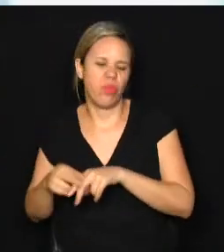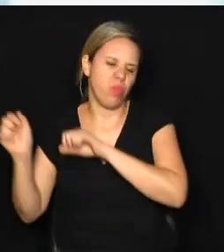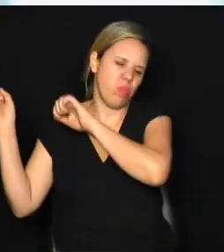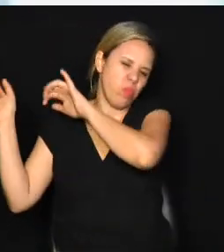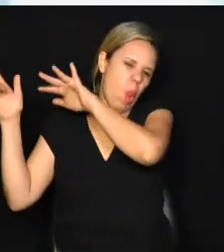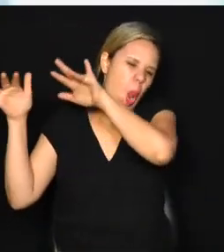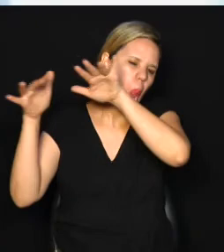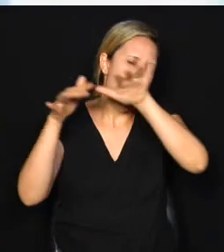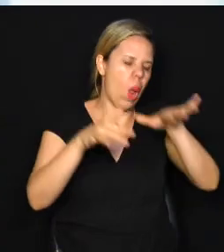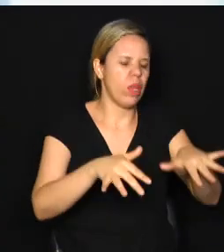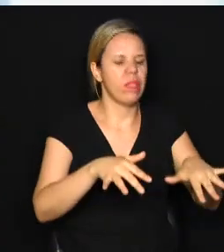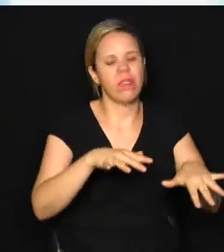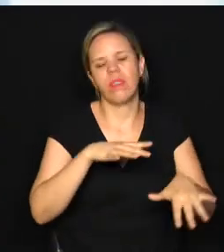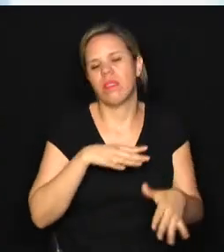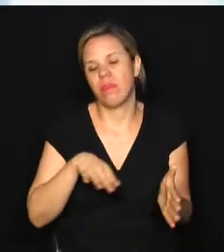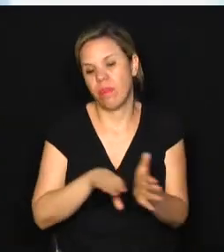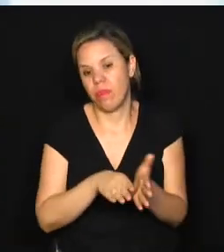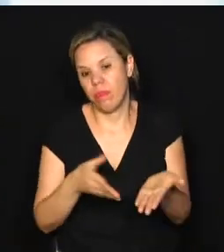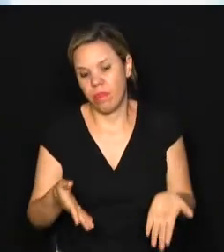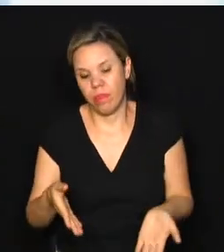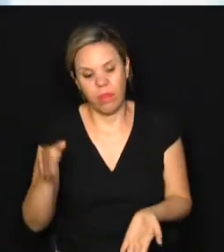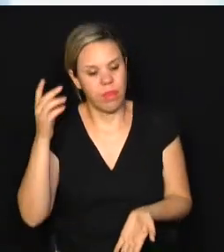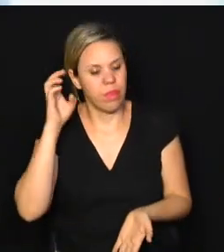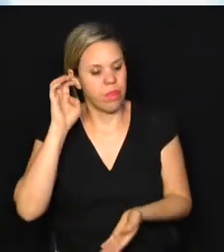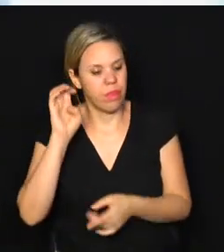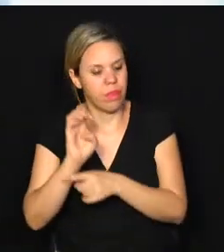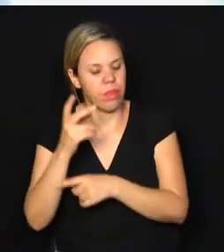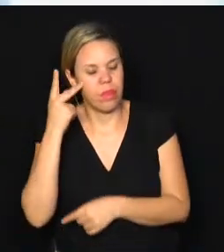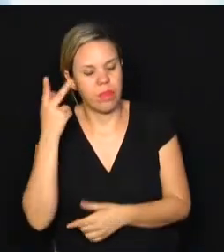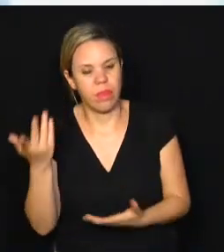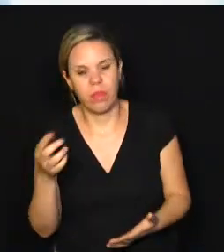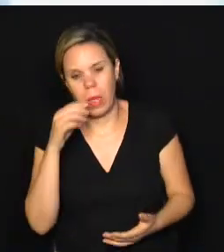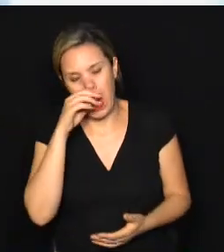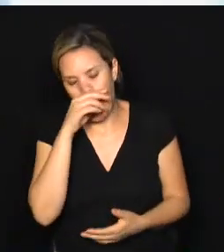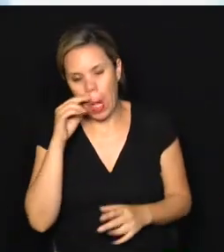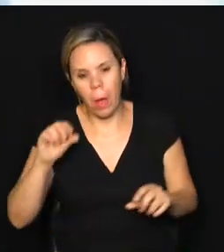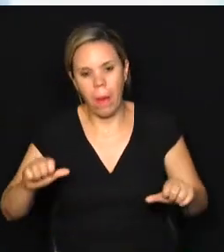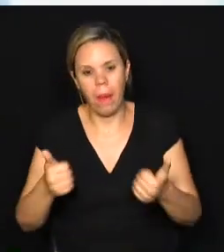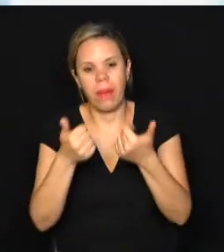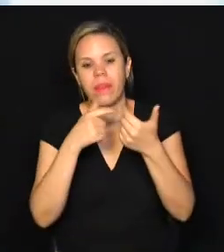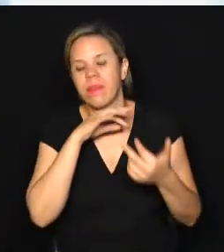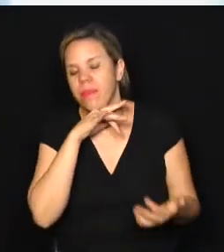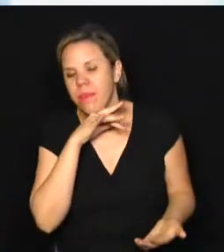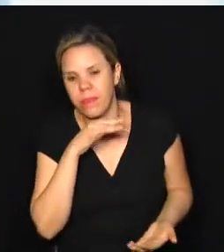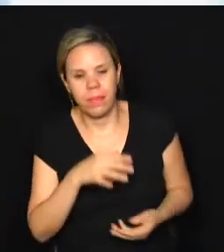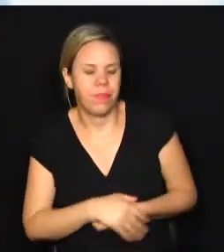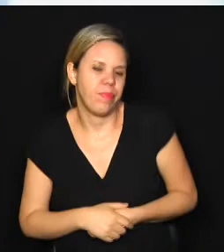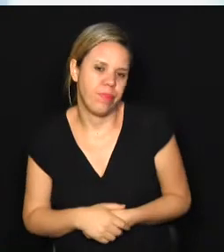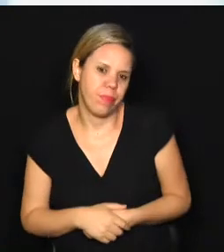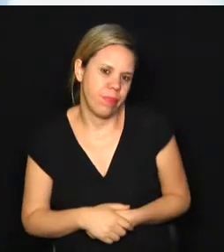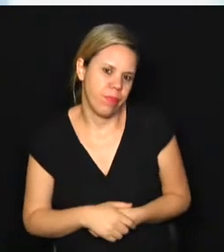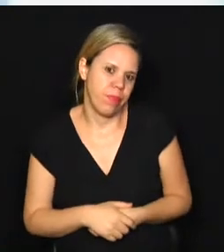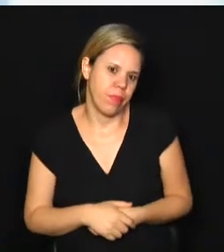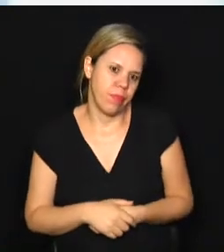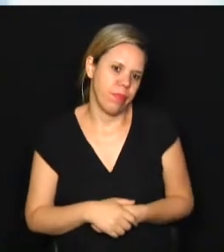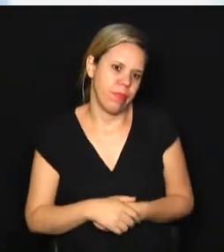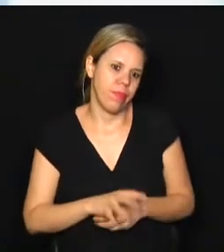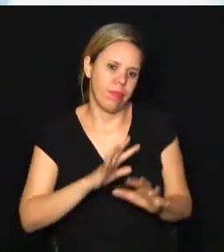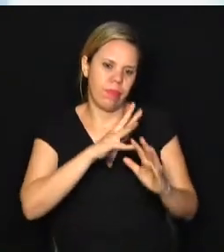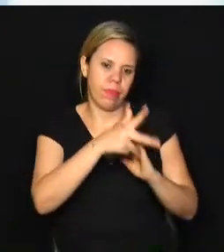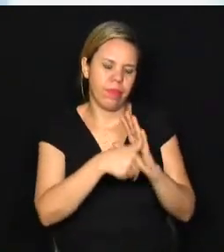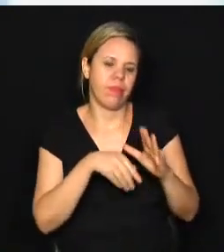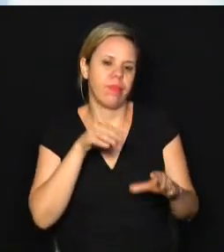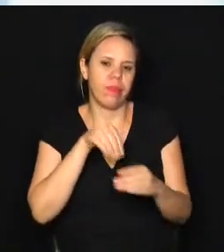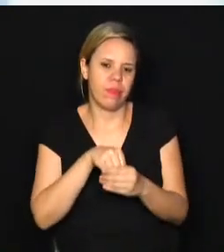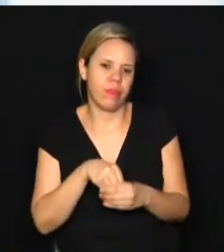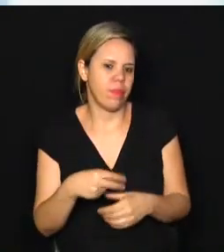queimada que vão vir para cá. Então, tanto em termos positivos quanto negativos, o meio ambiente é integrado. Então, a